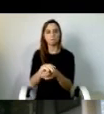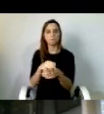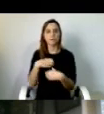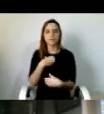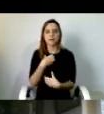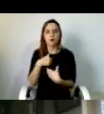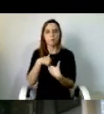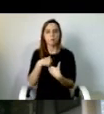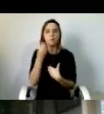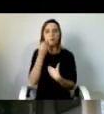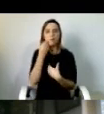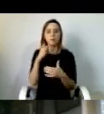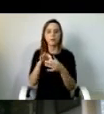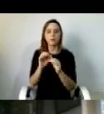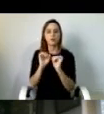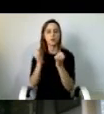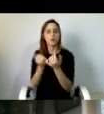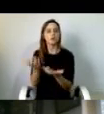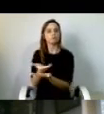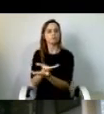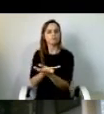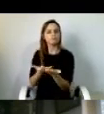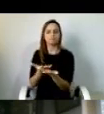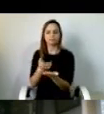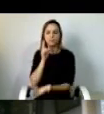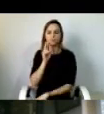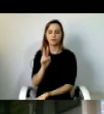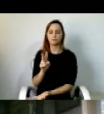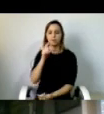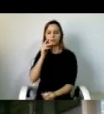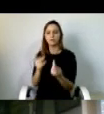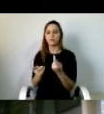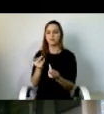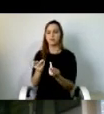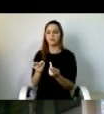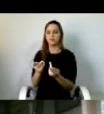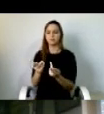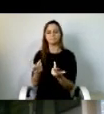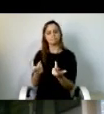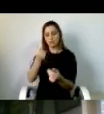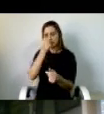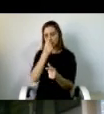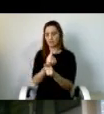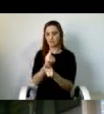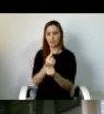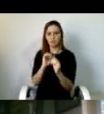de relacionamentos sociais, portanto, a sua apreciação que fazem em relação à sua atividade